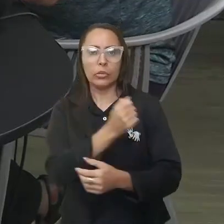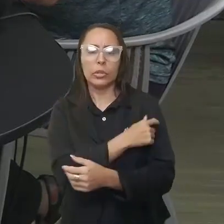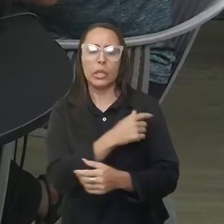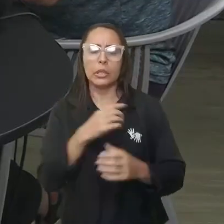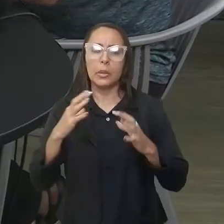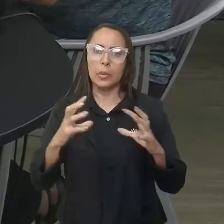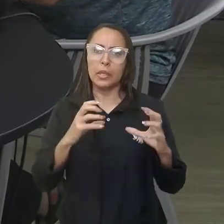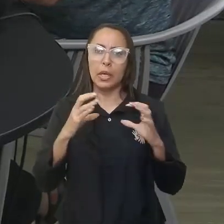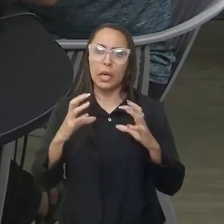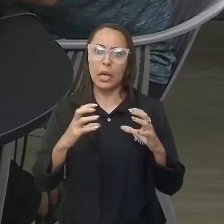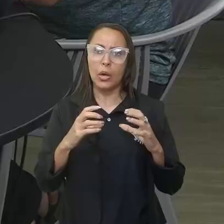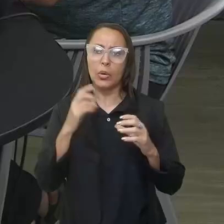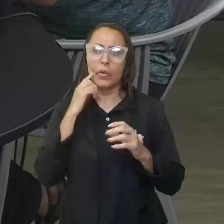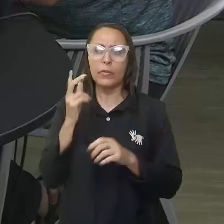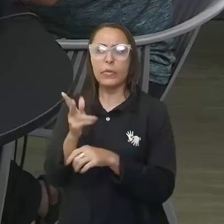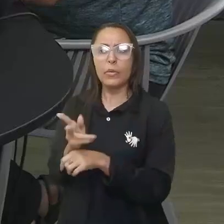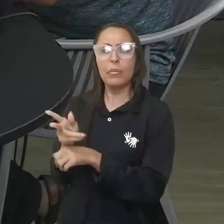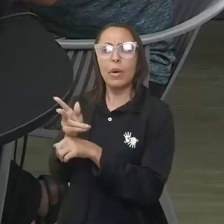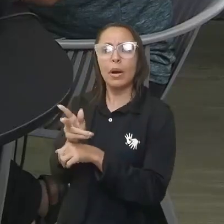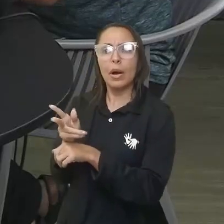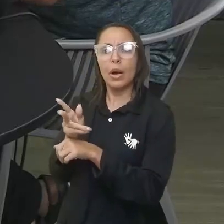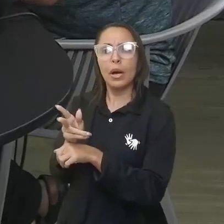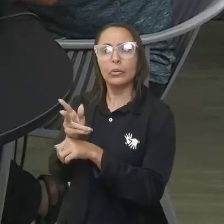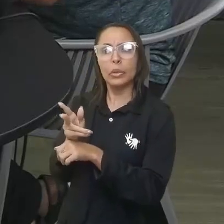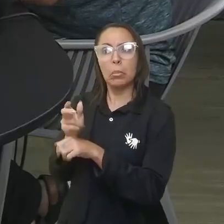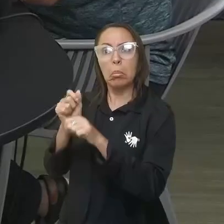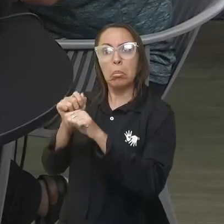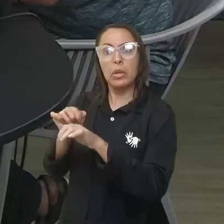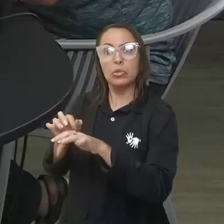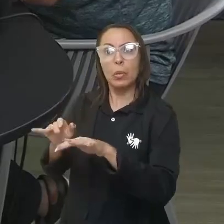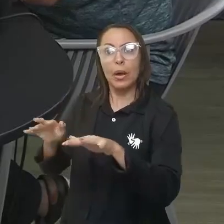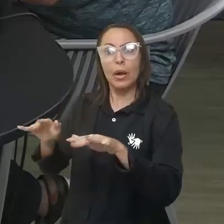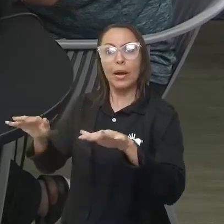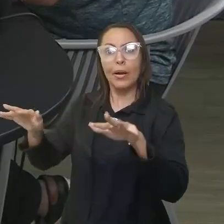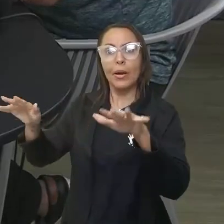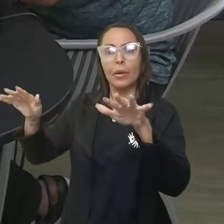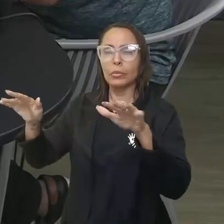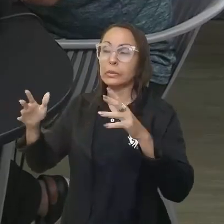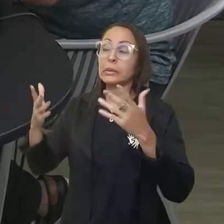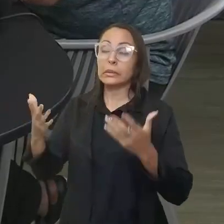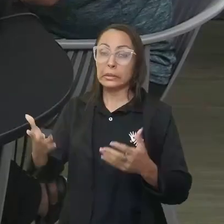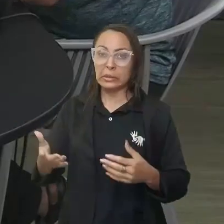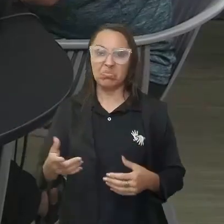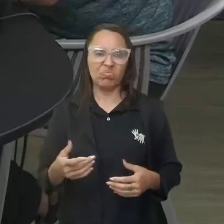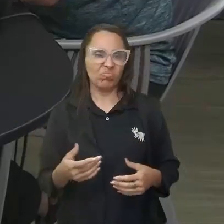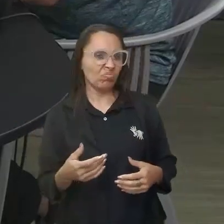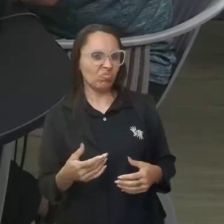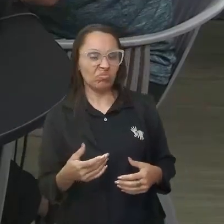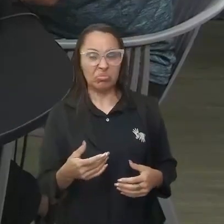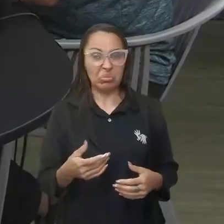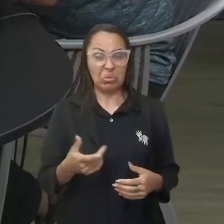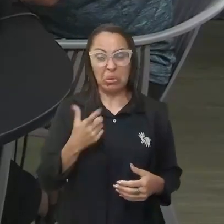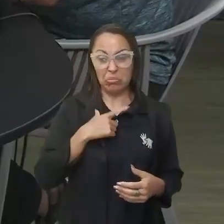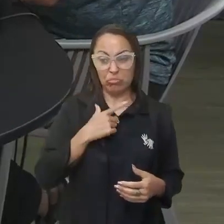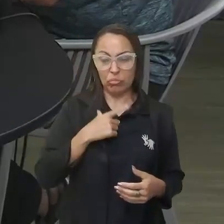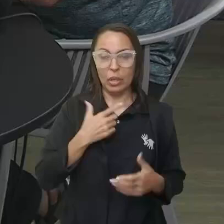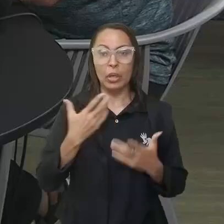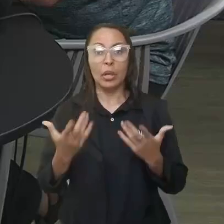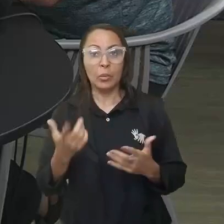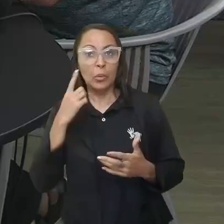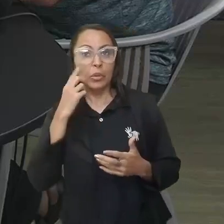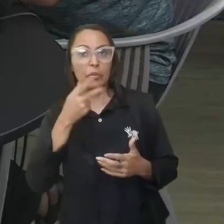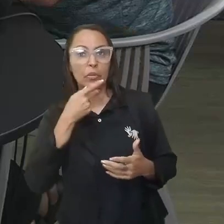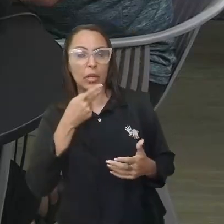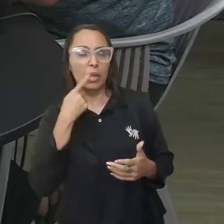e filmaram, e esse vídeo vazou e foi horrível. Professora Joana, a senhora pode falar